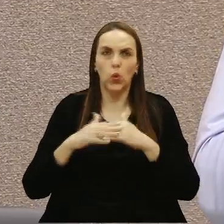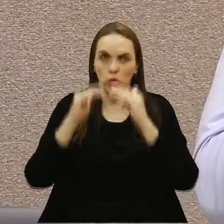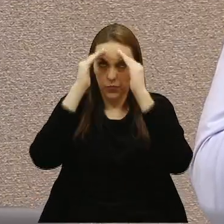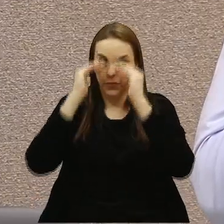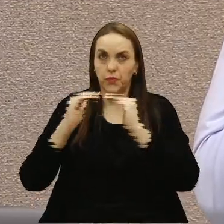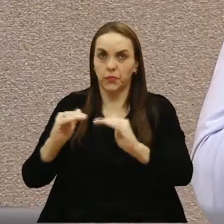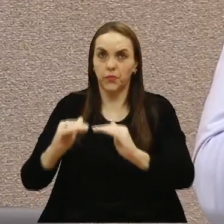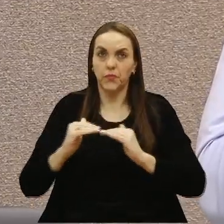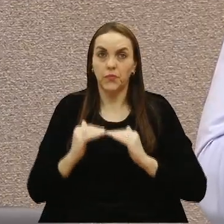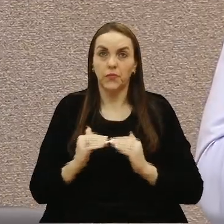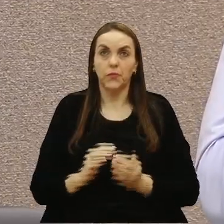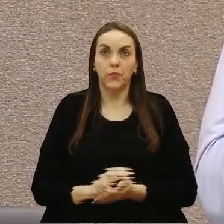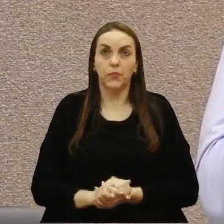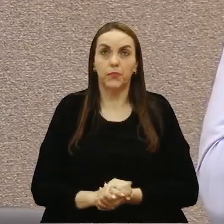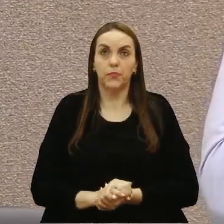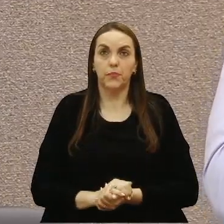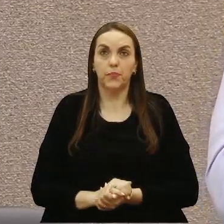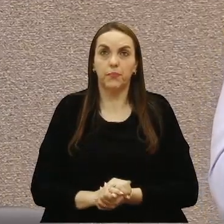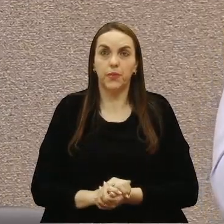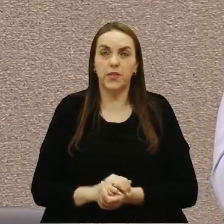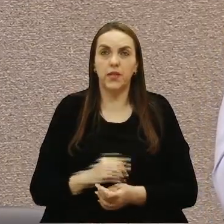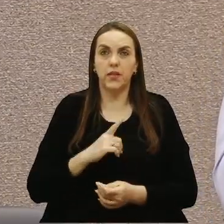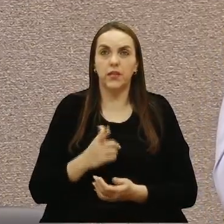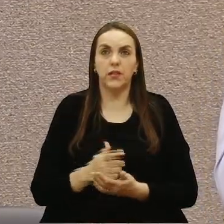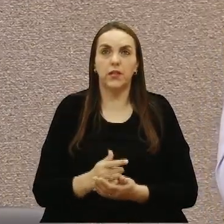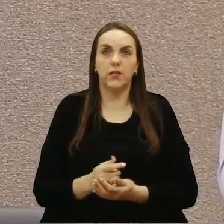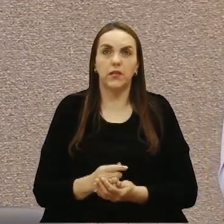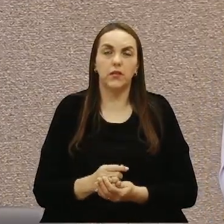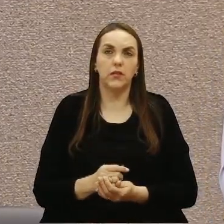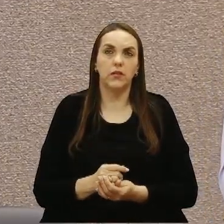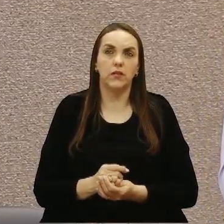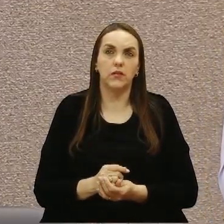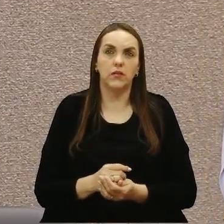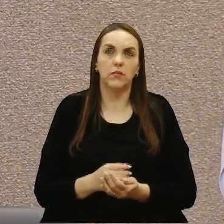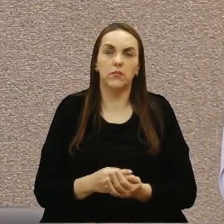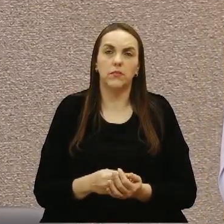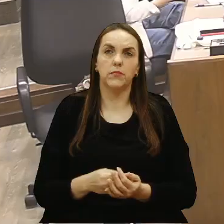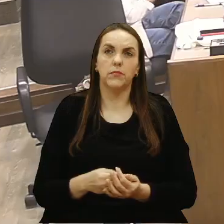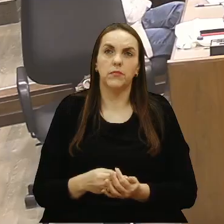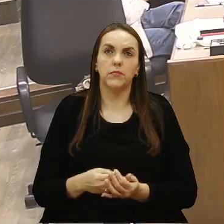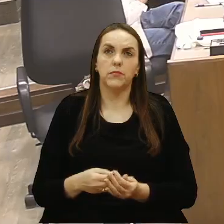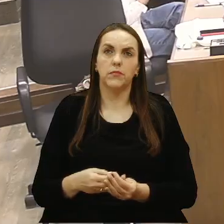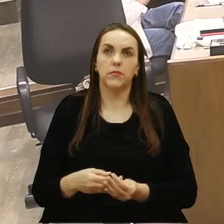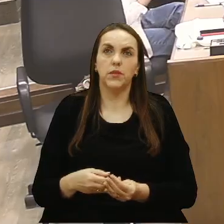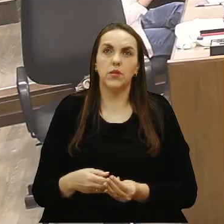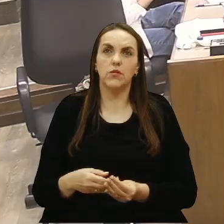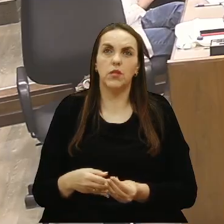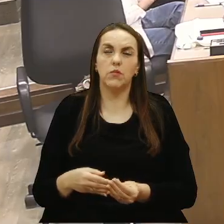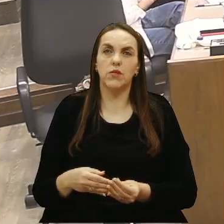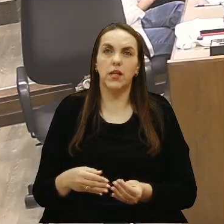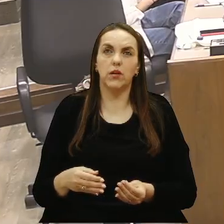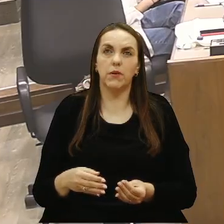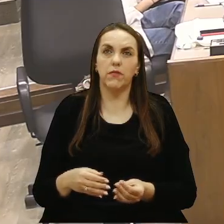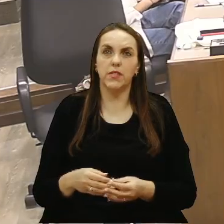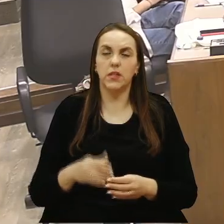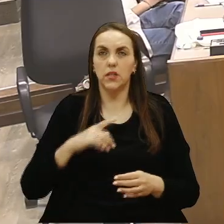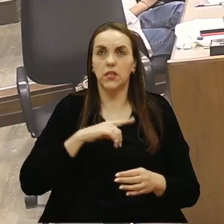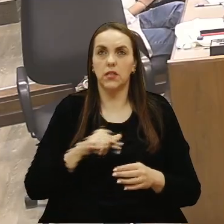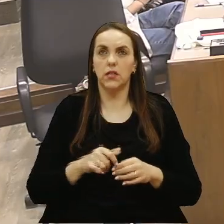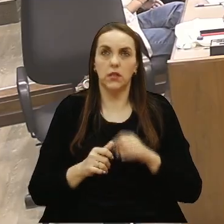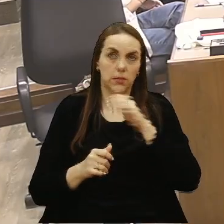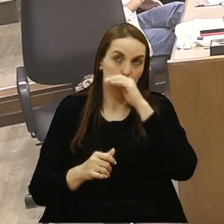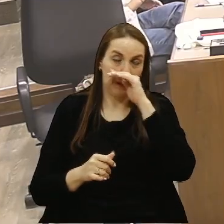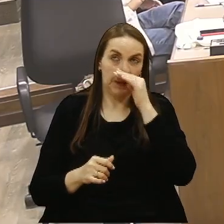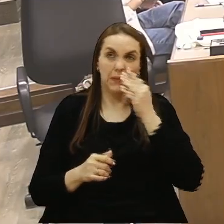respeitando. E mais uma vez eu reitero... Uma parte? Pois não, vereador. Vereador, eu concordo com o senhor que